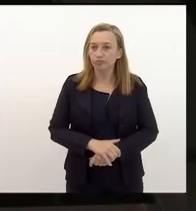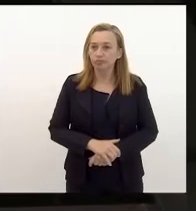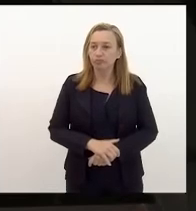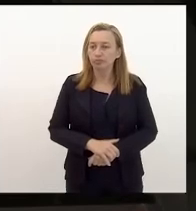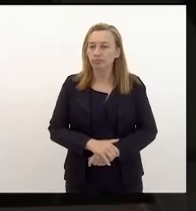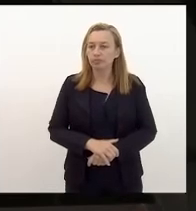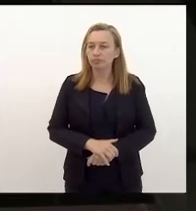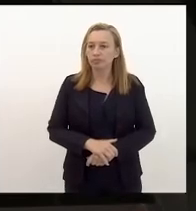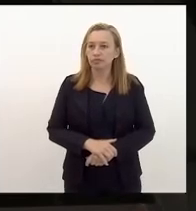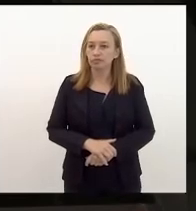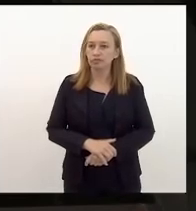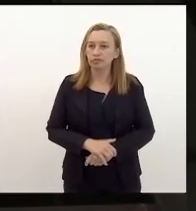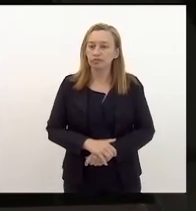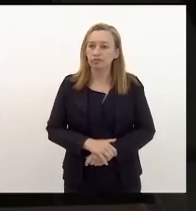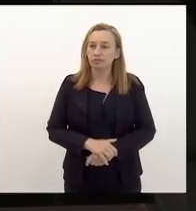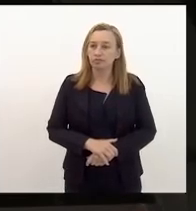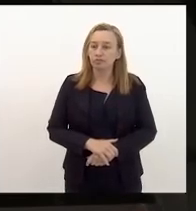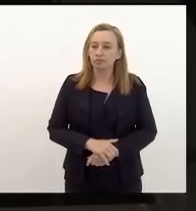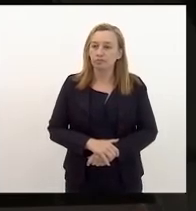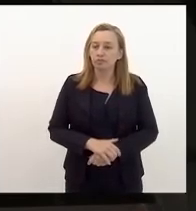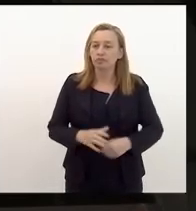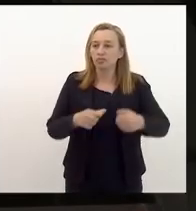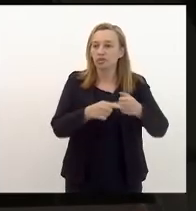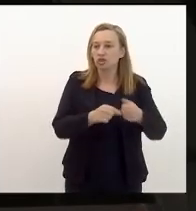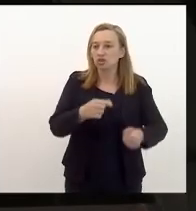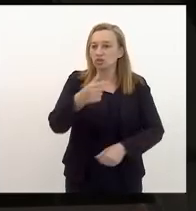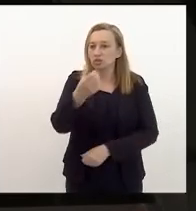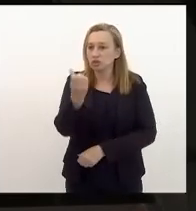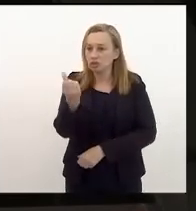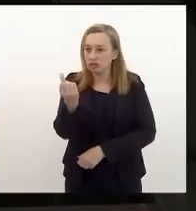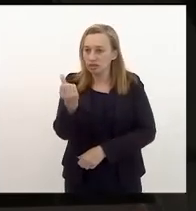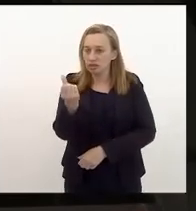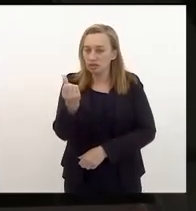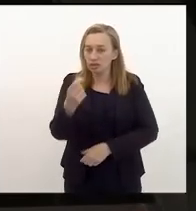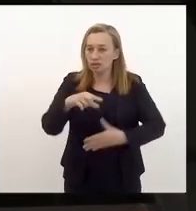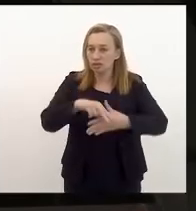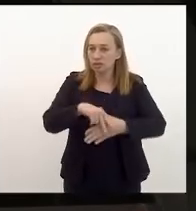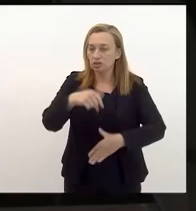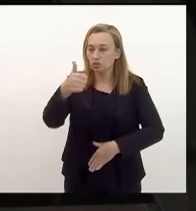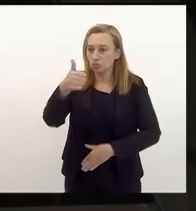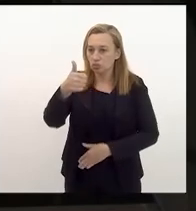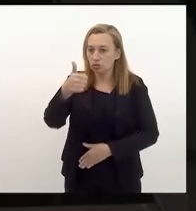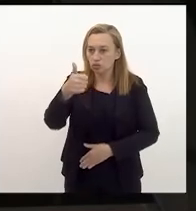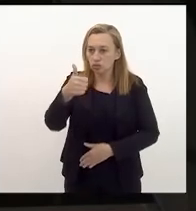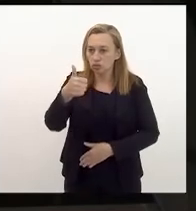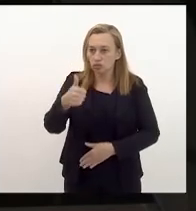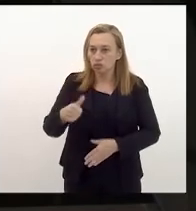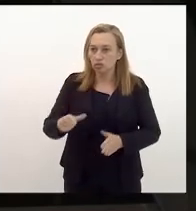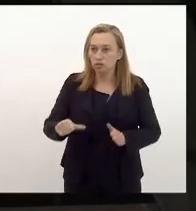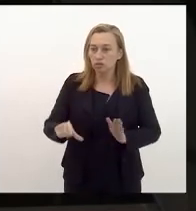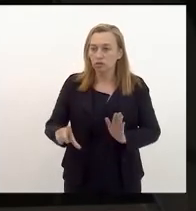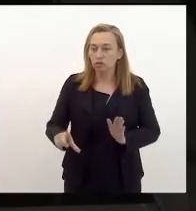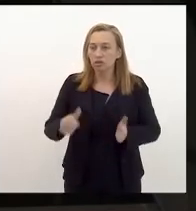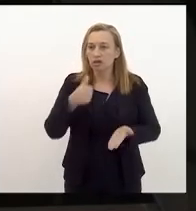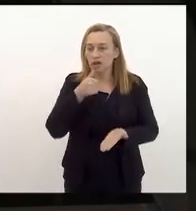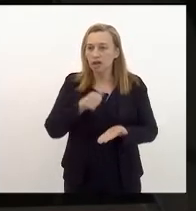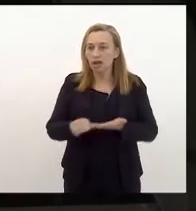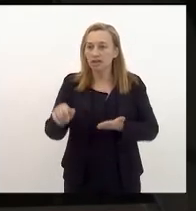amparado pelo artigo 16, inciso 1 da nossa Carta